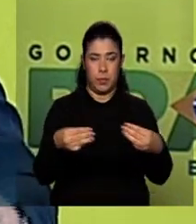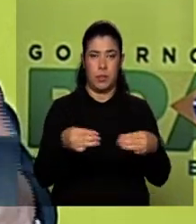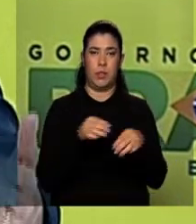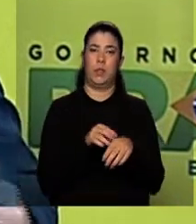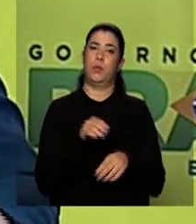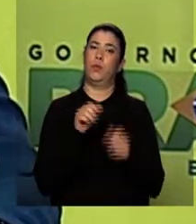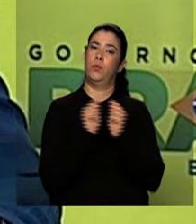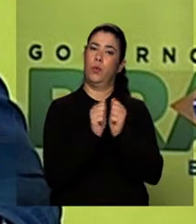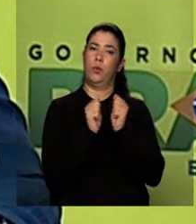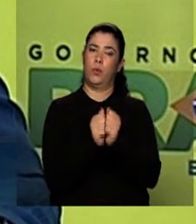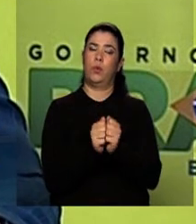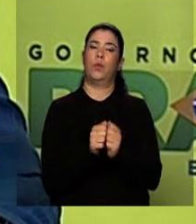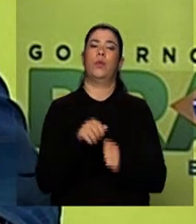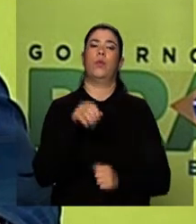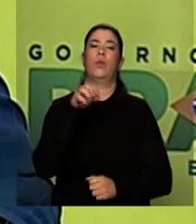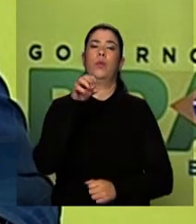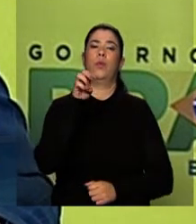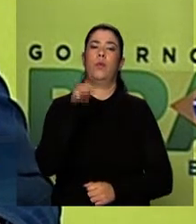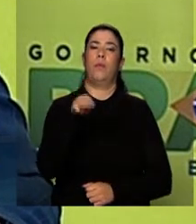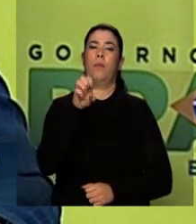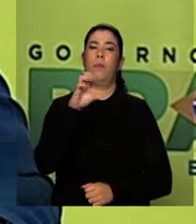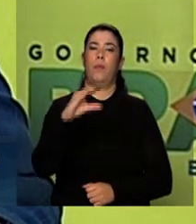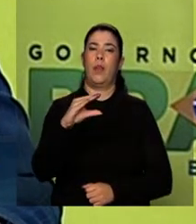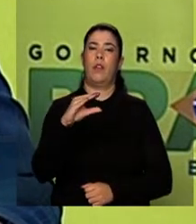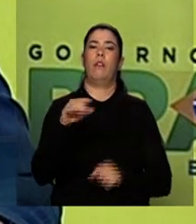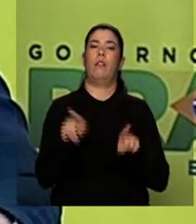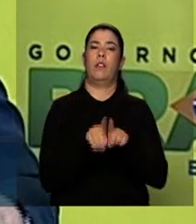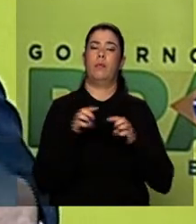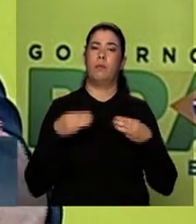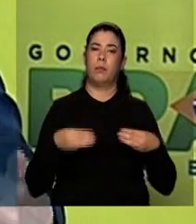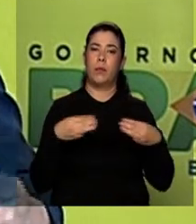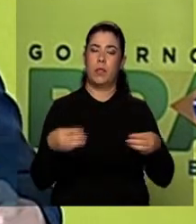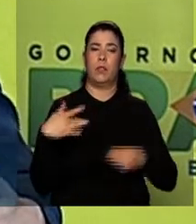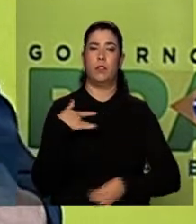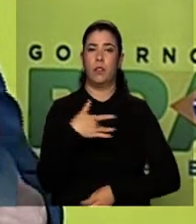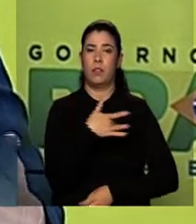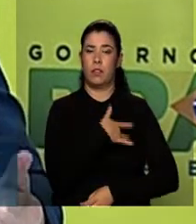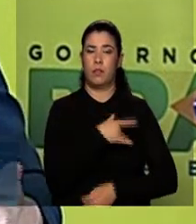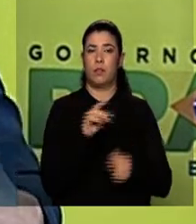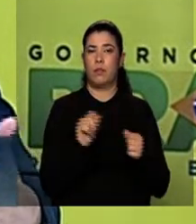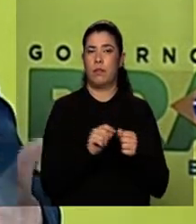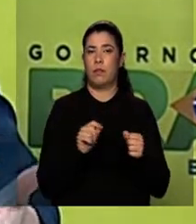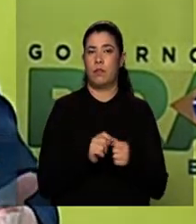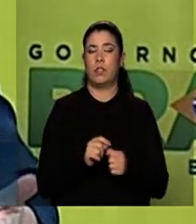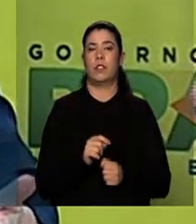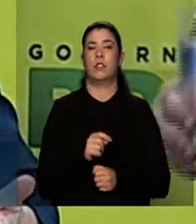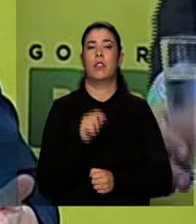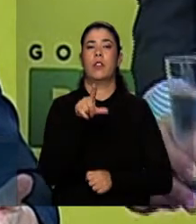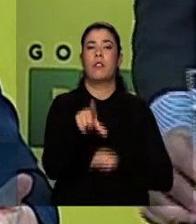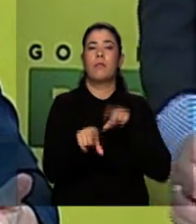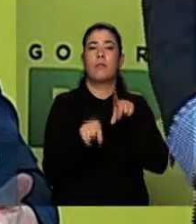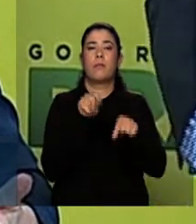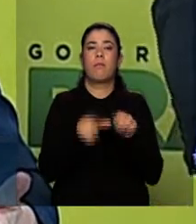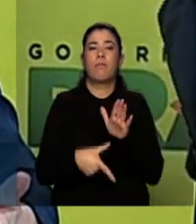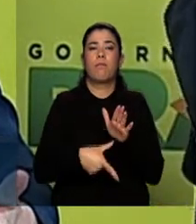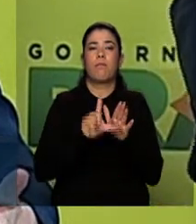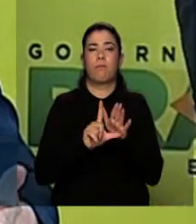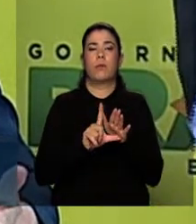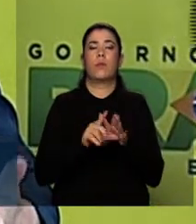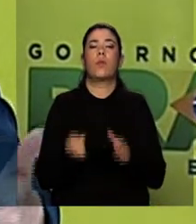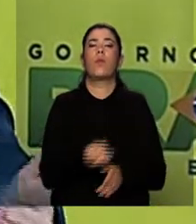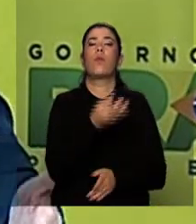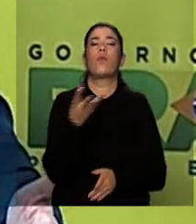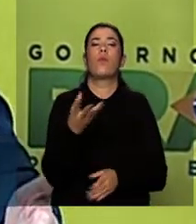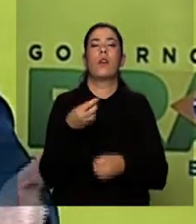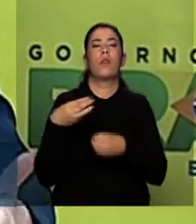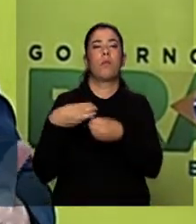apoio do Ministério da Saúde, que fará essa pré-seleção de municípios. Então, a